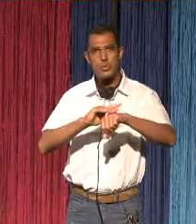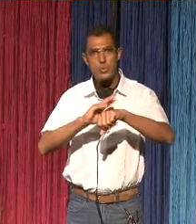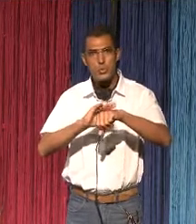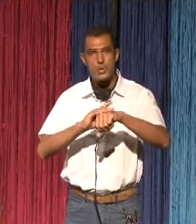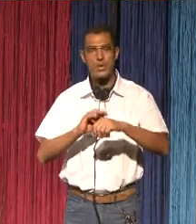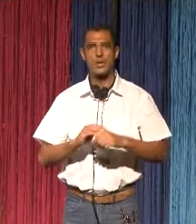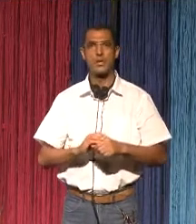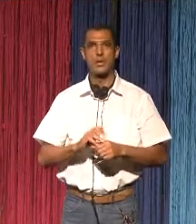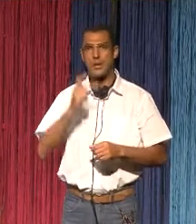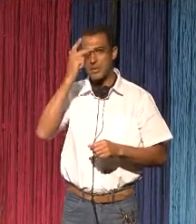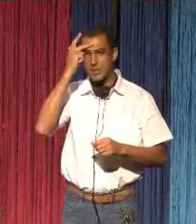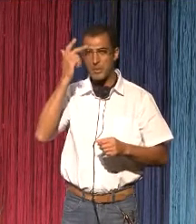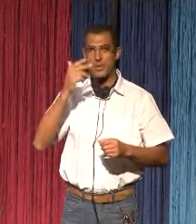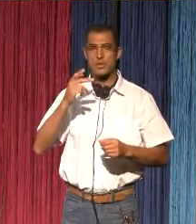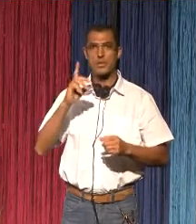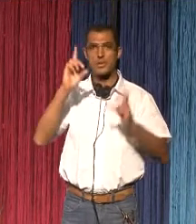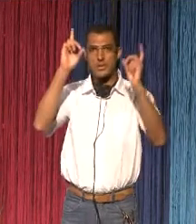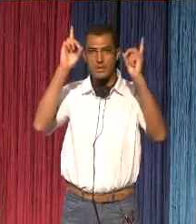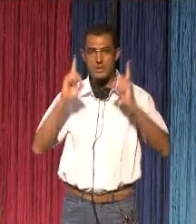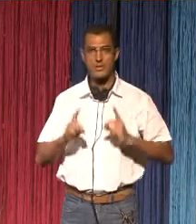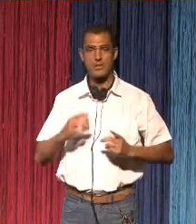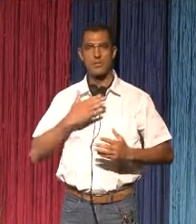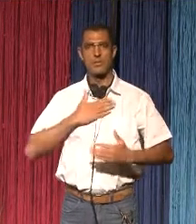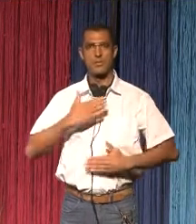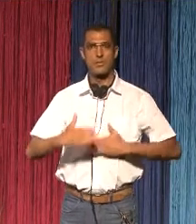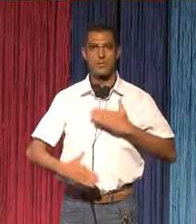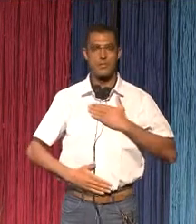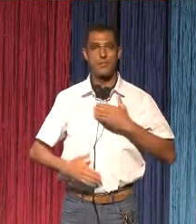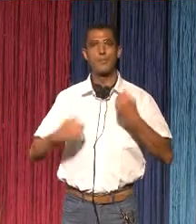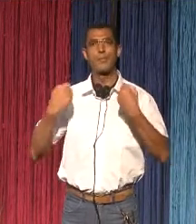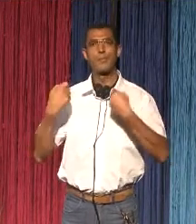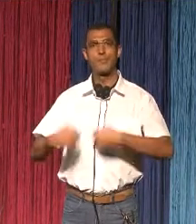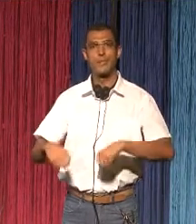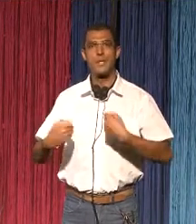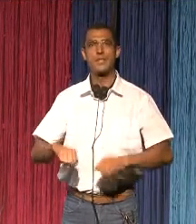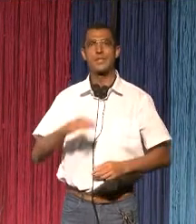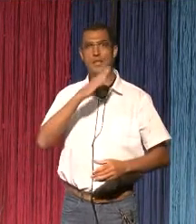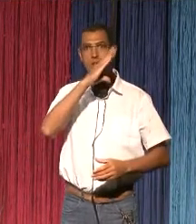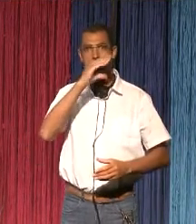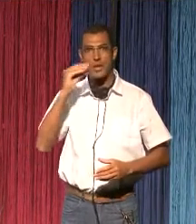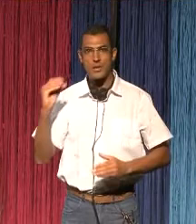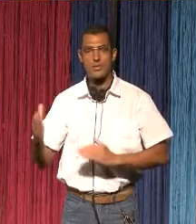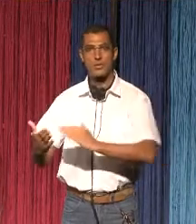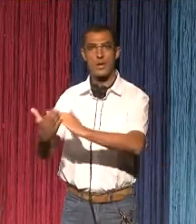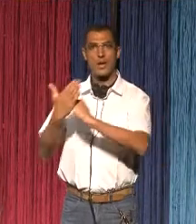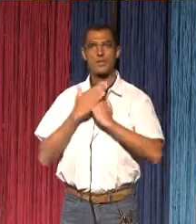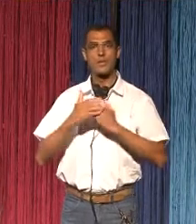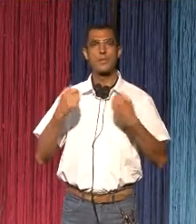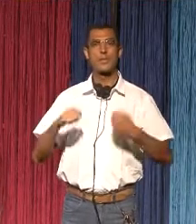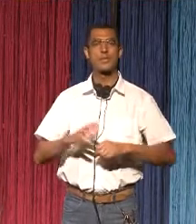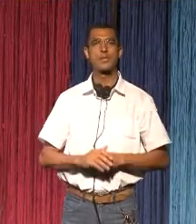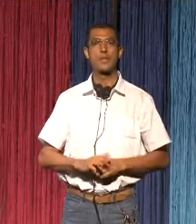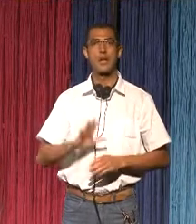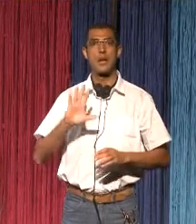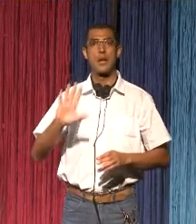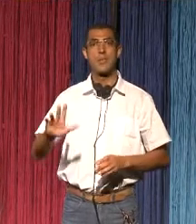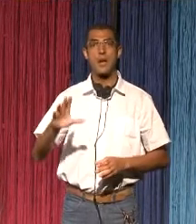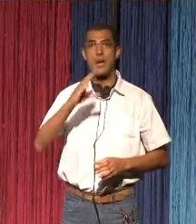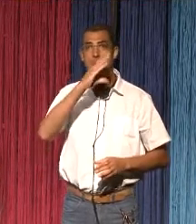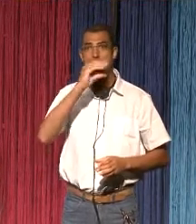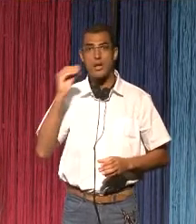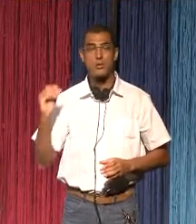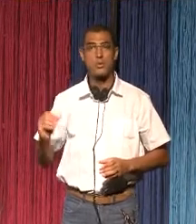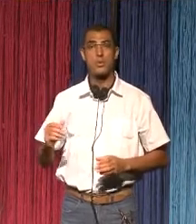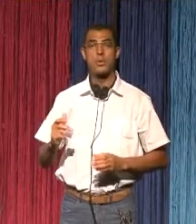doentes, incapacitados, etc. Precisamos de adultos, precisamos de vocês. Só que os adultos hoje não se